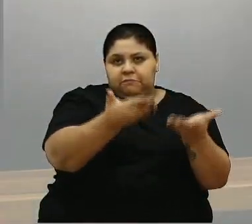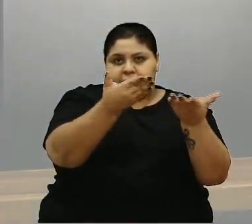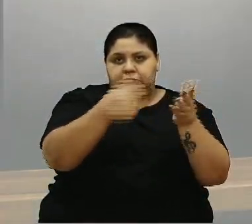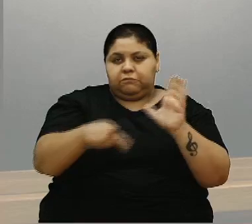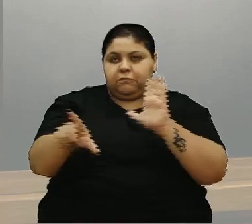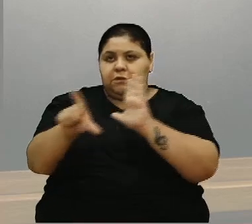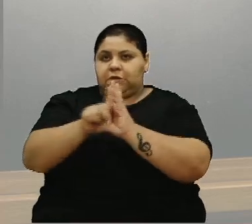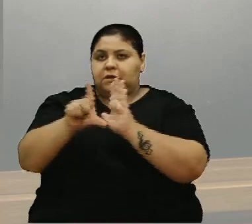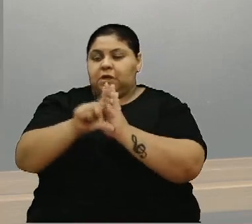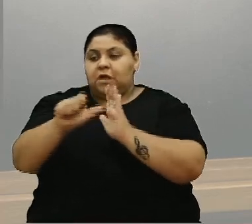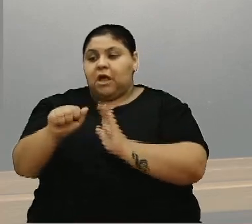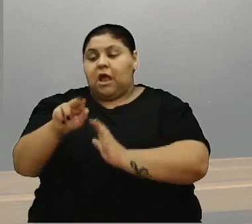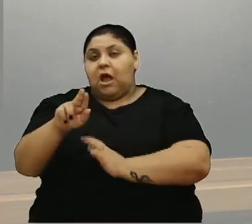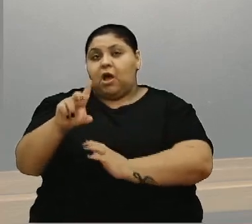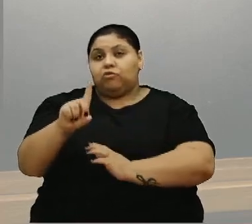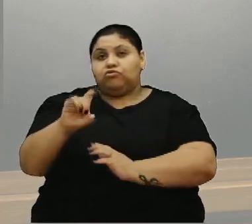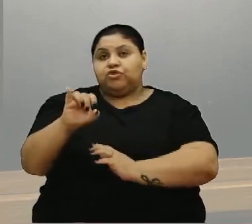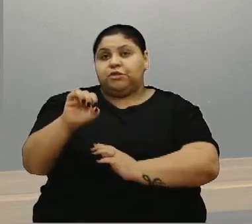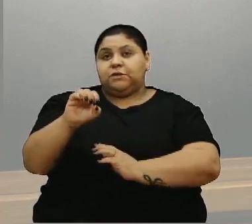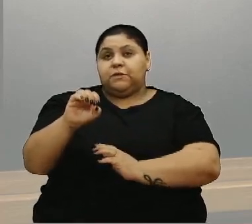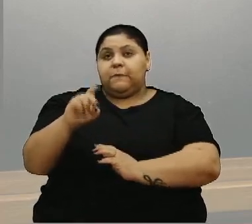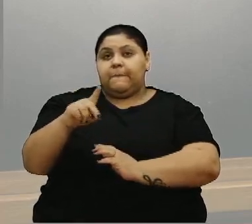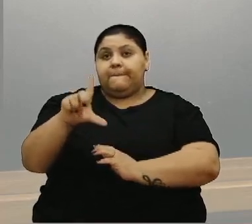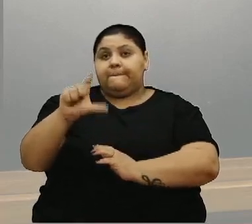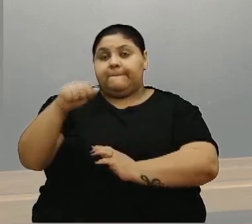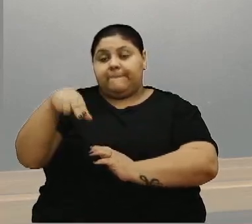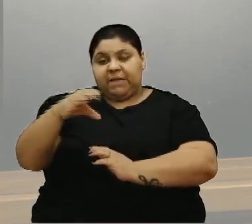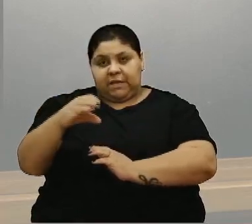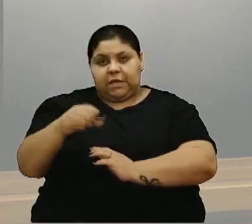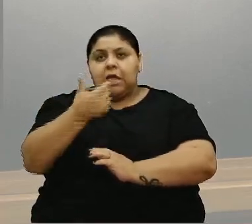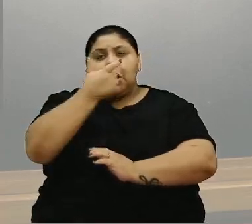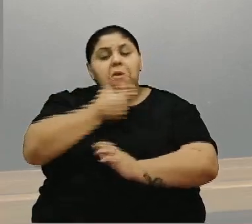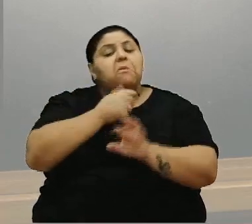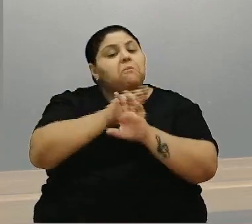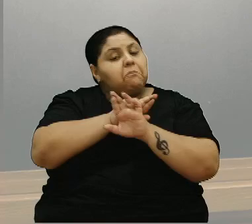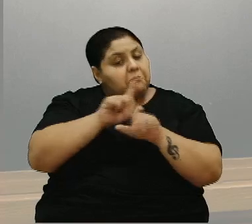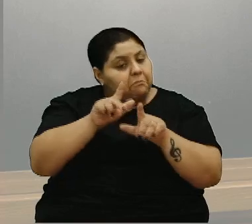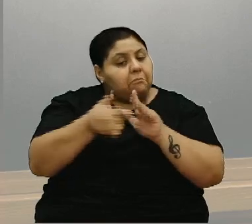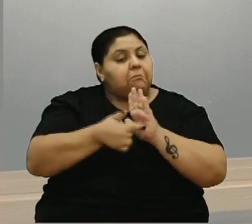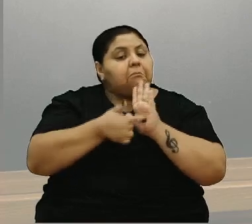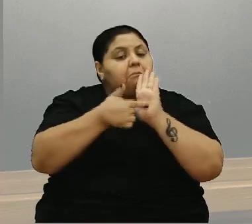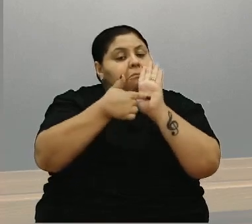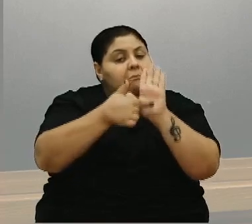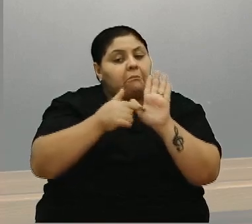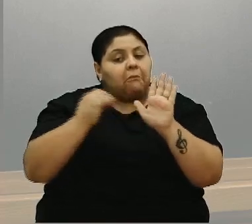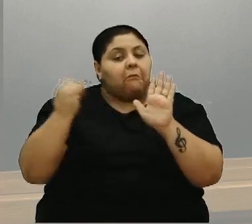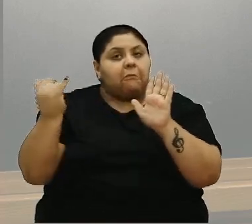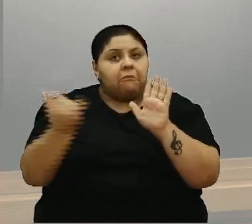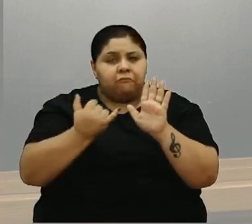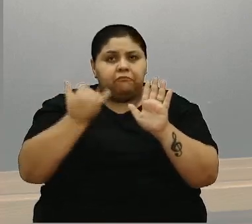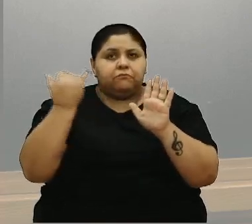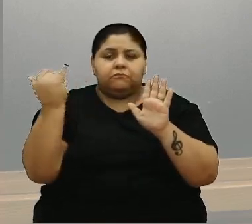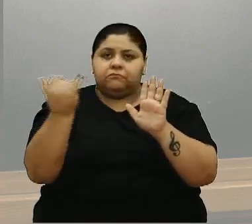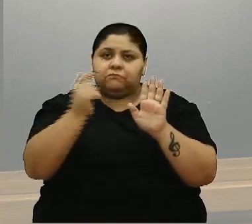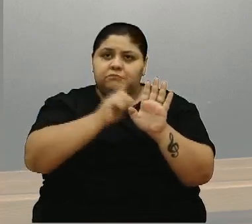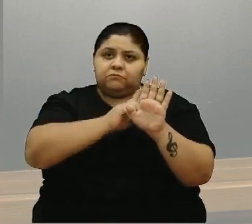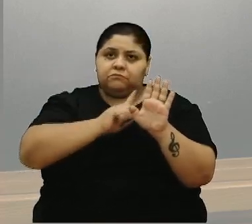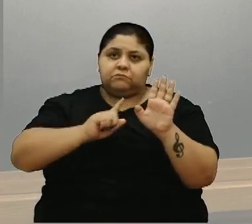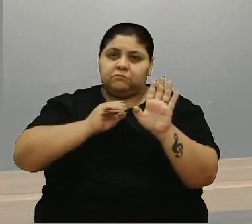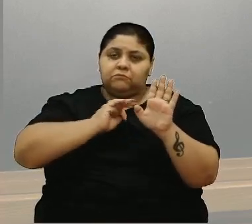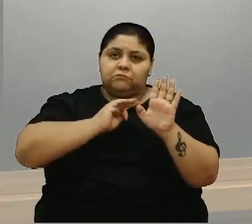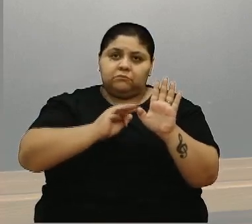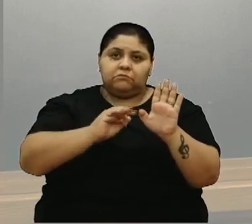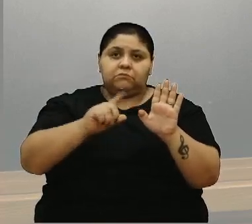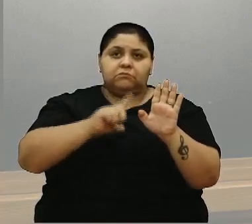Blanc, então eu acho que isso é um diferencial, mostra a importância que o governo federal está